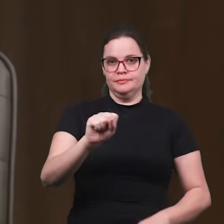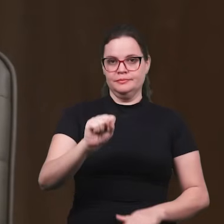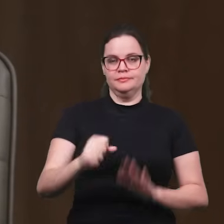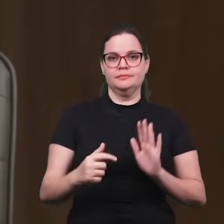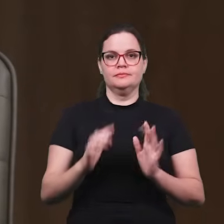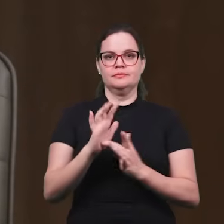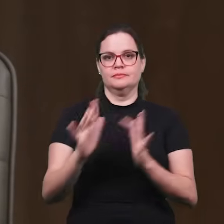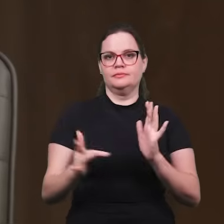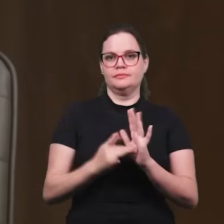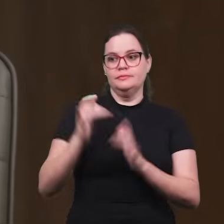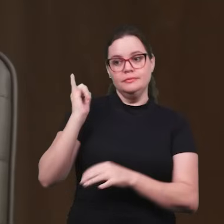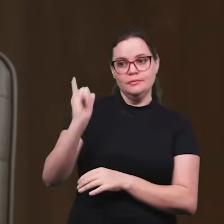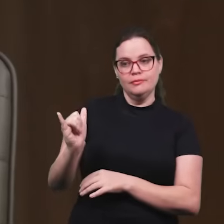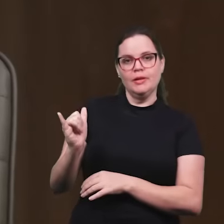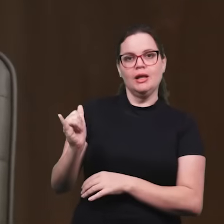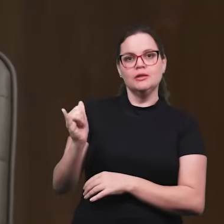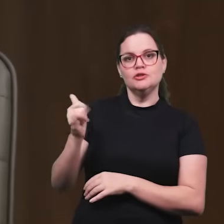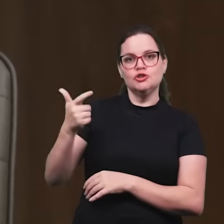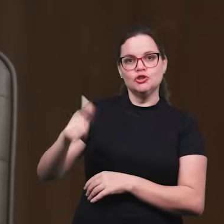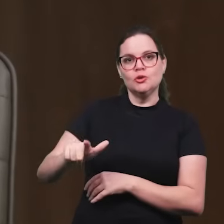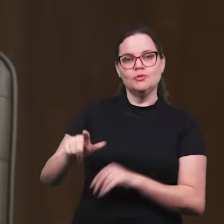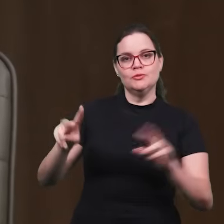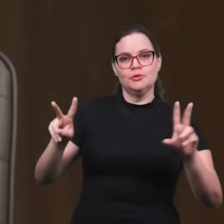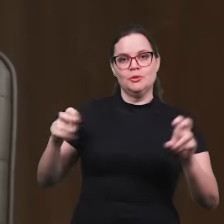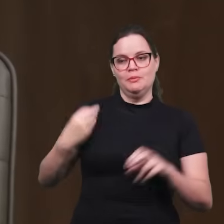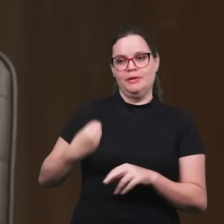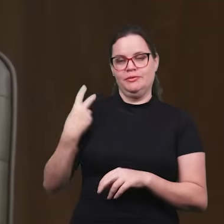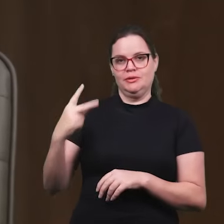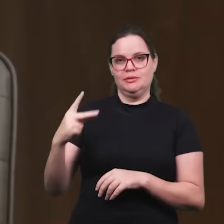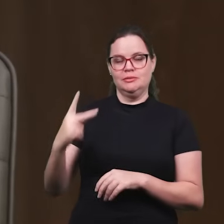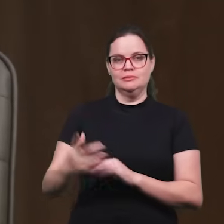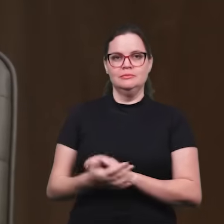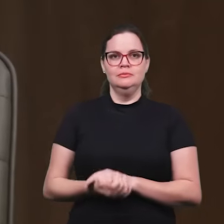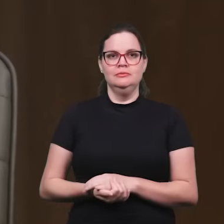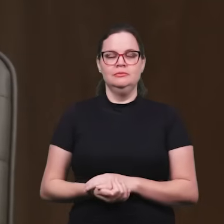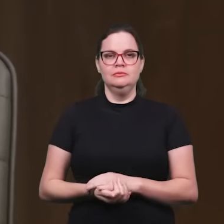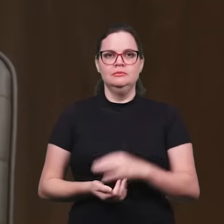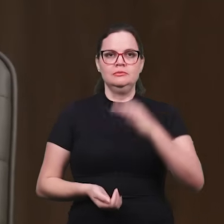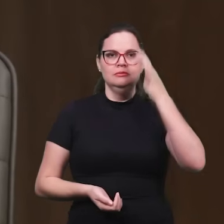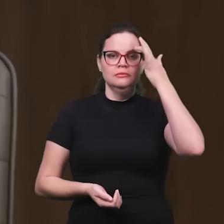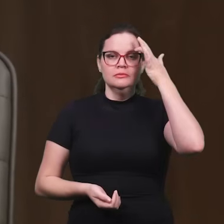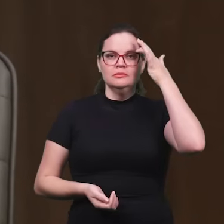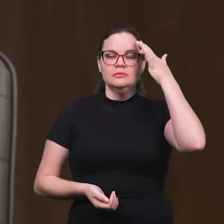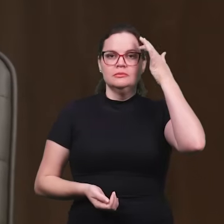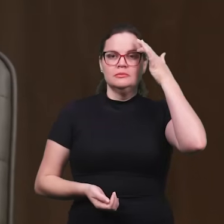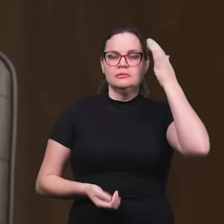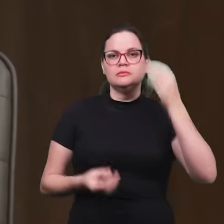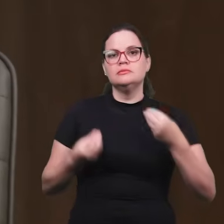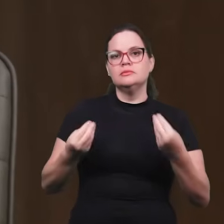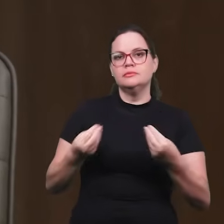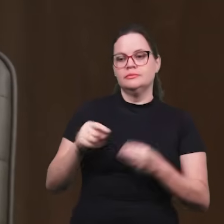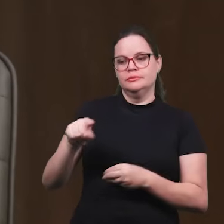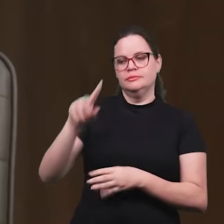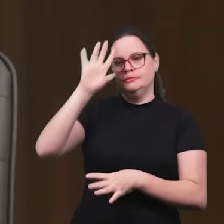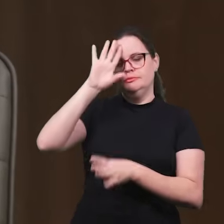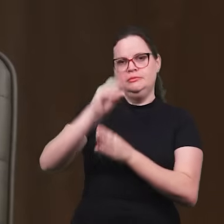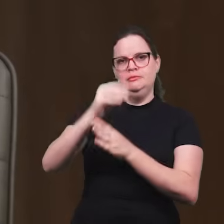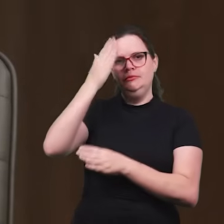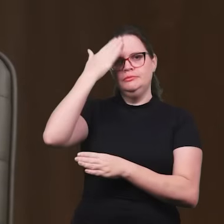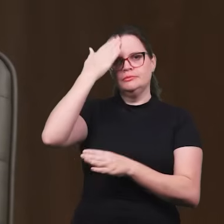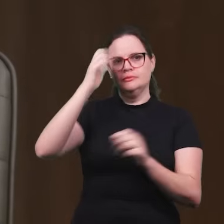uma nova informação espiritual ali para aquela mulher, para que ela realmente pudesse